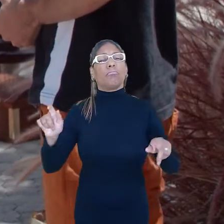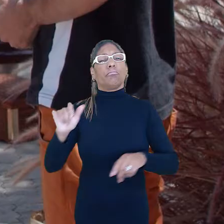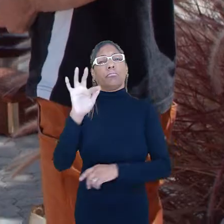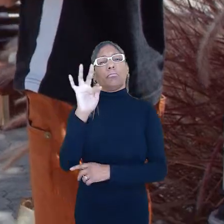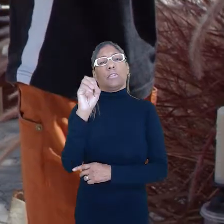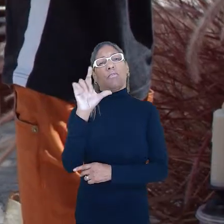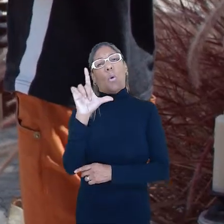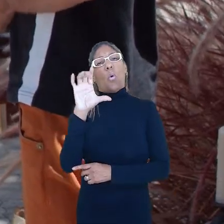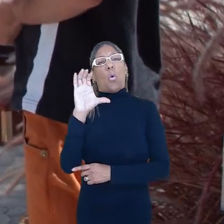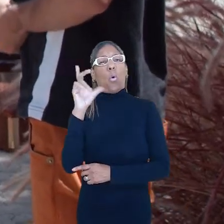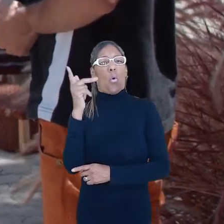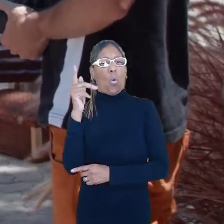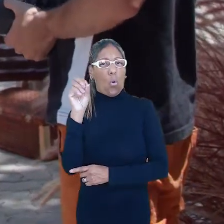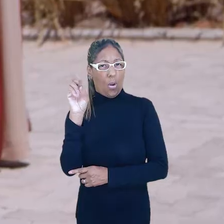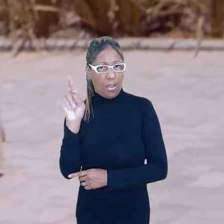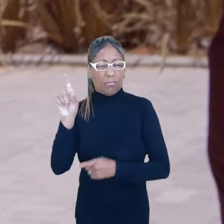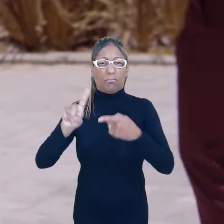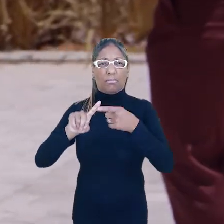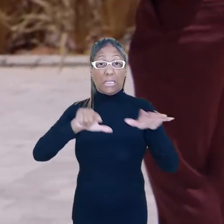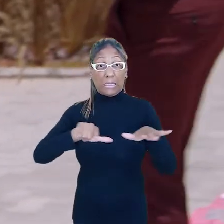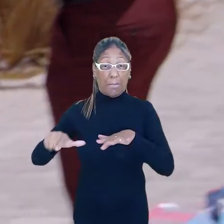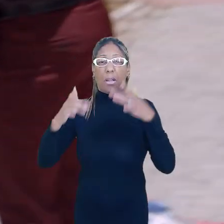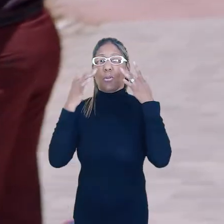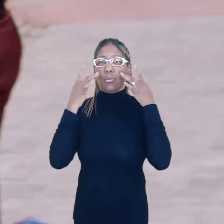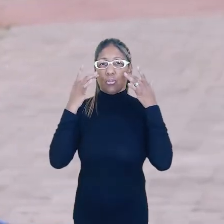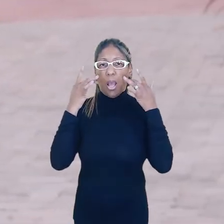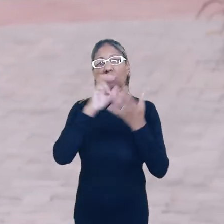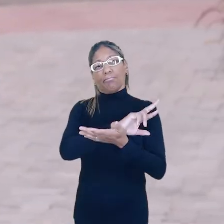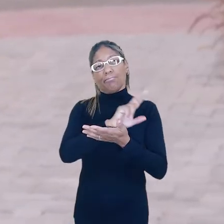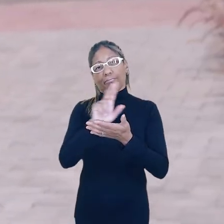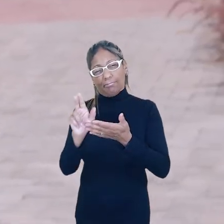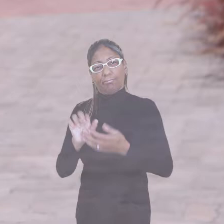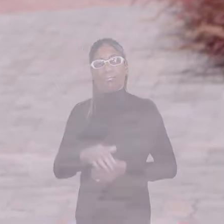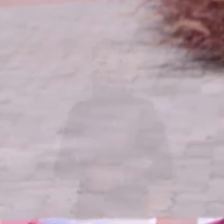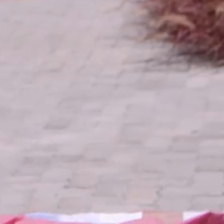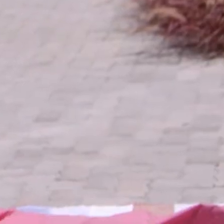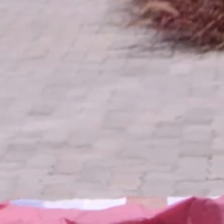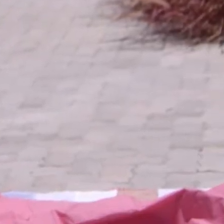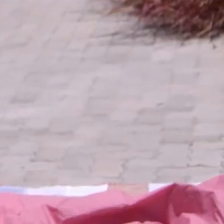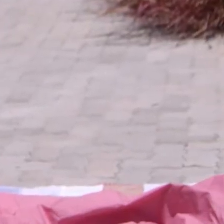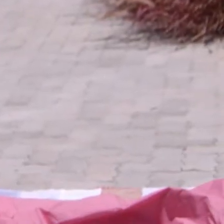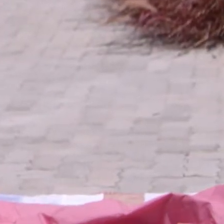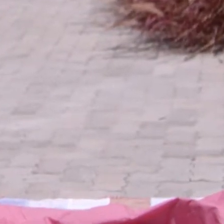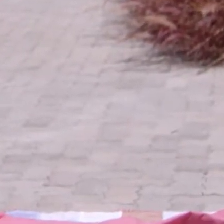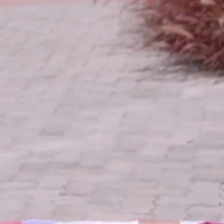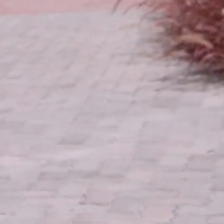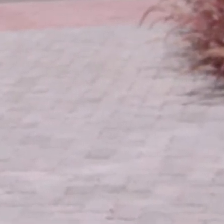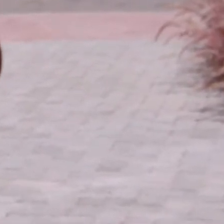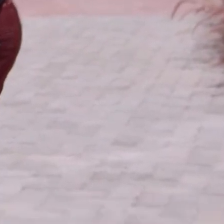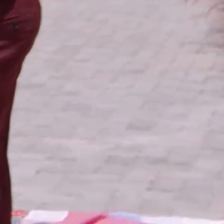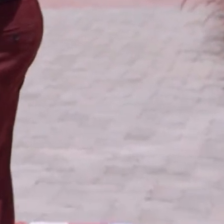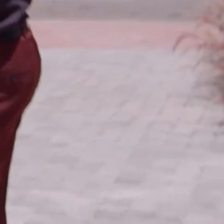do Teatro. Em um espaço aberto, homem e mulher vestidos com túnicas antigas. Filho.